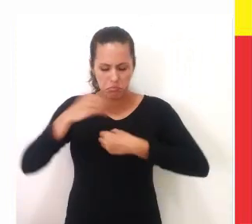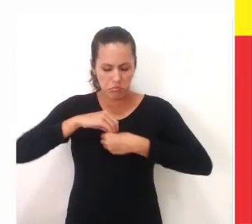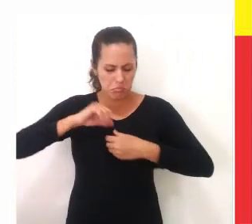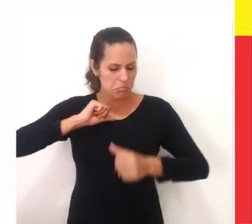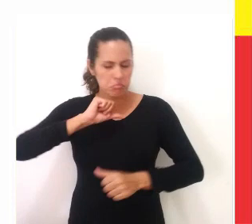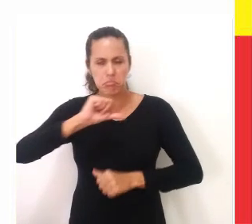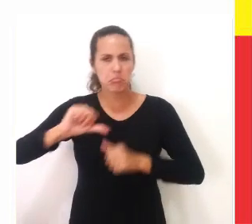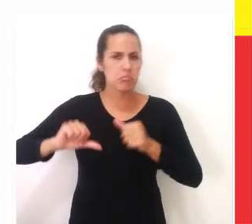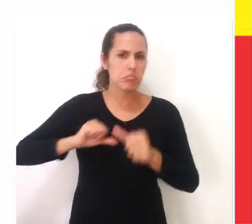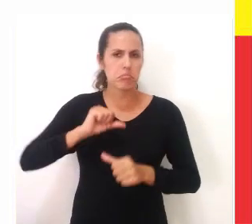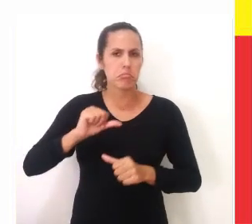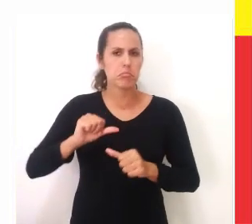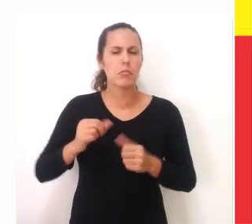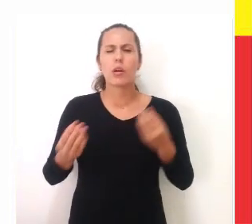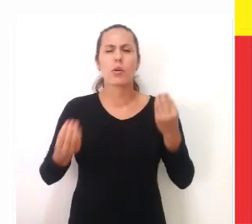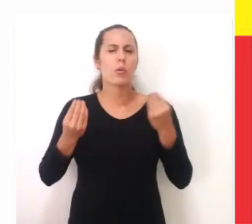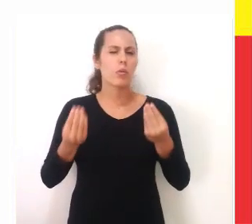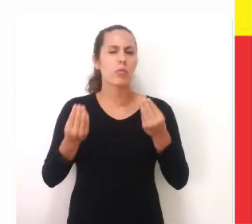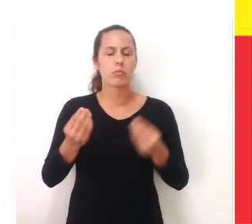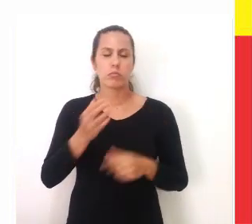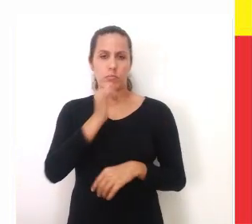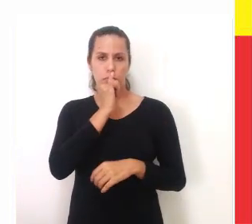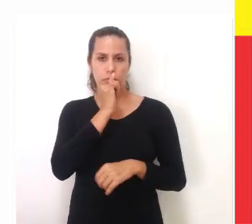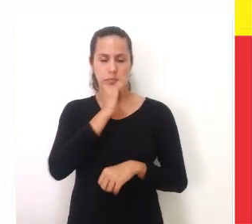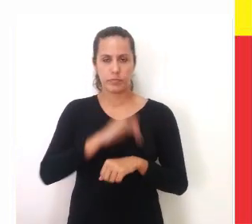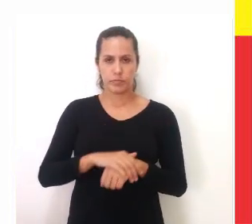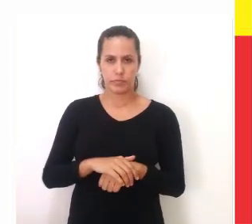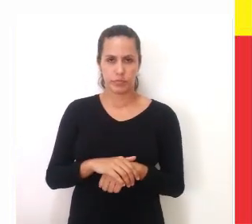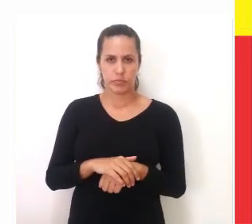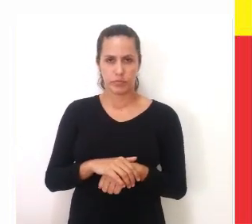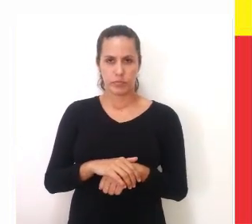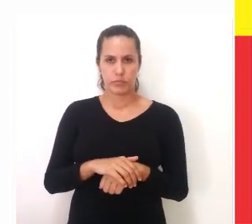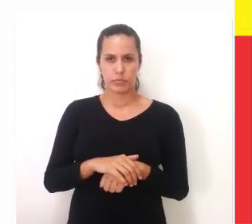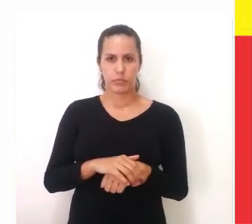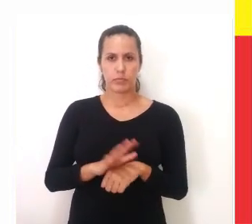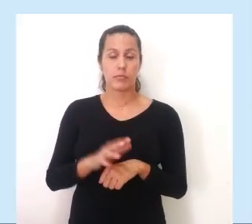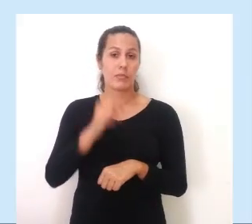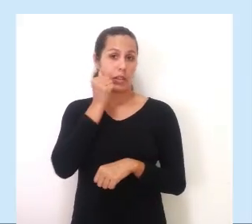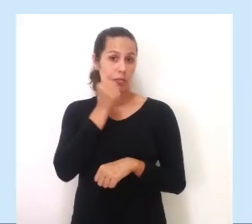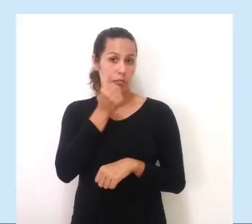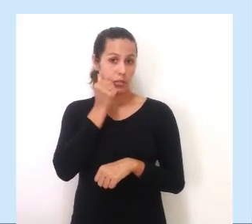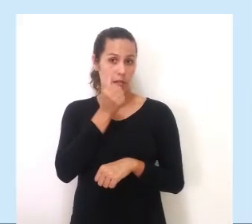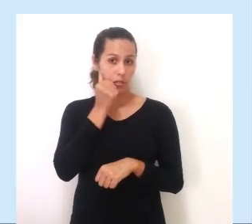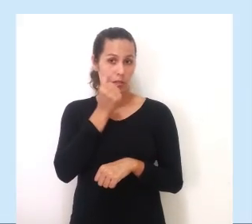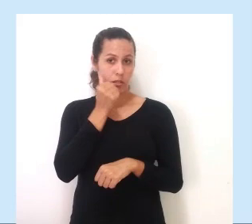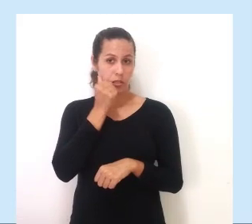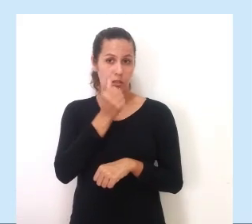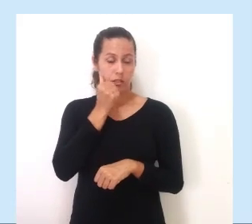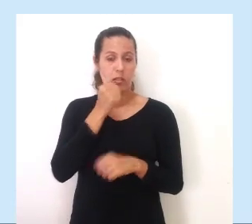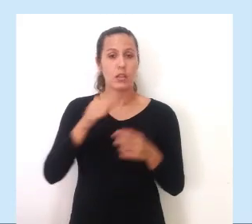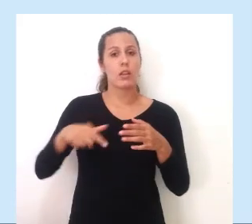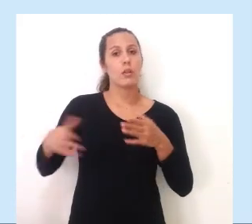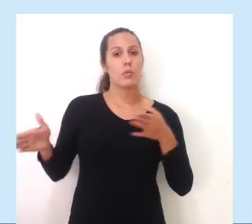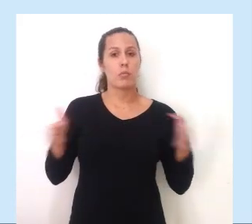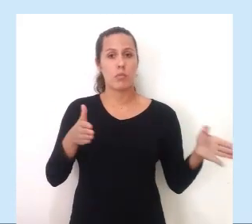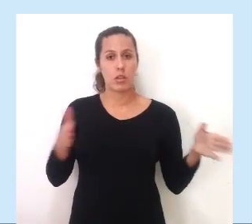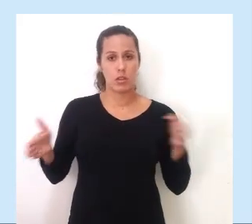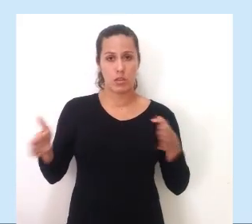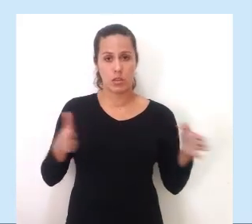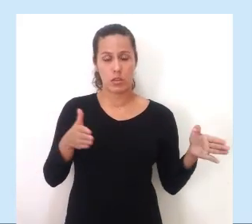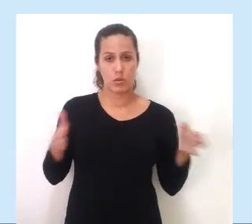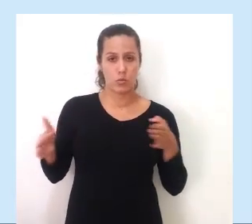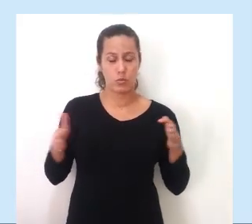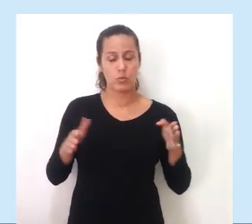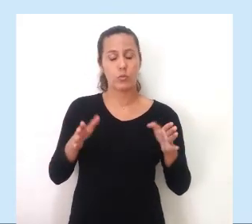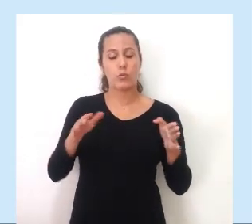no meu corpo, ok? Como, por exemplo, as meninas,